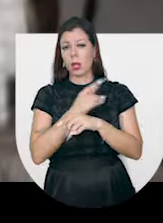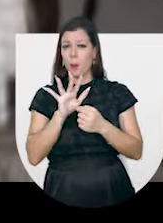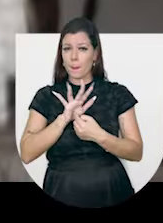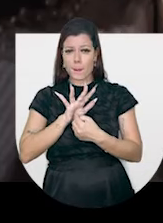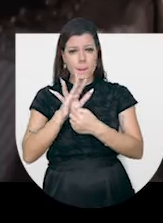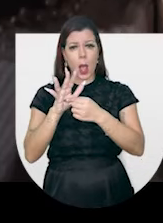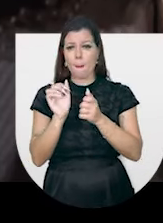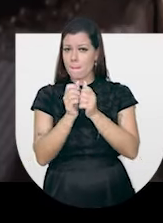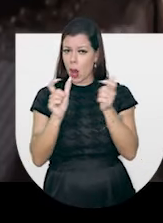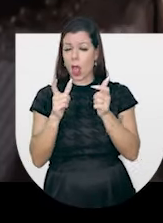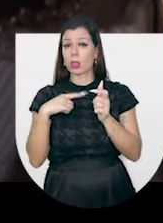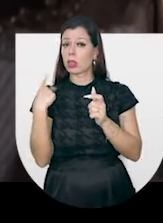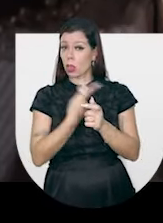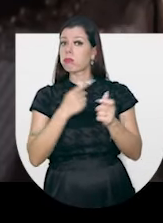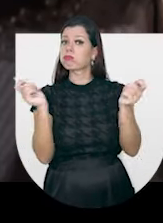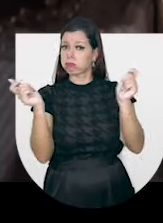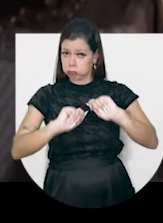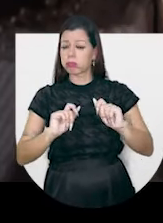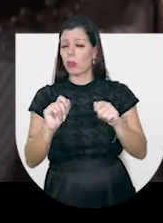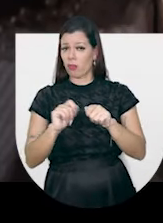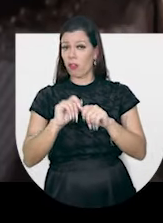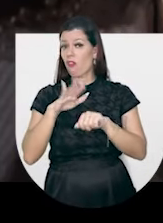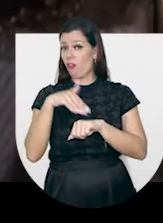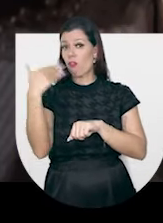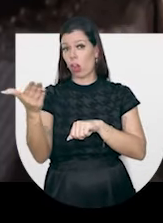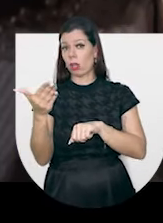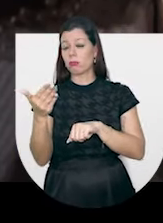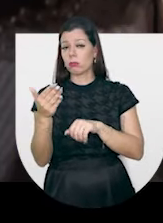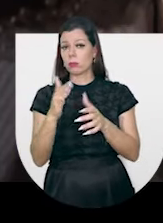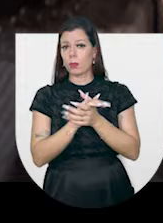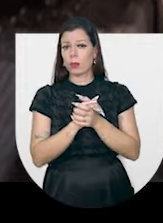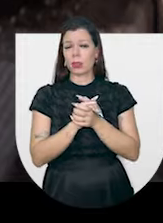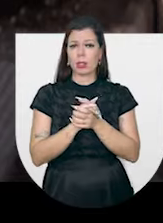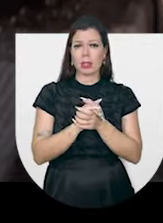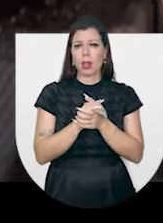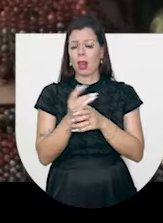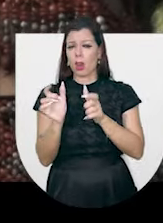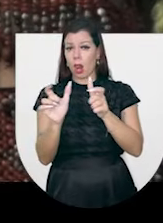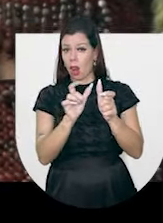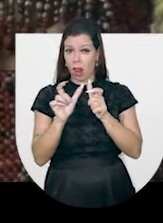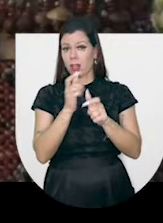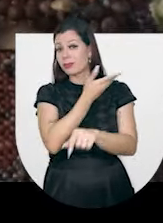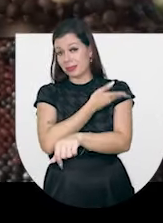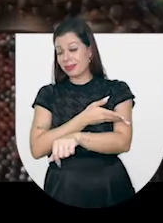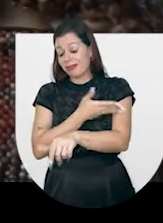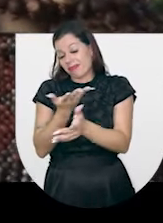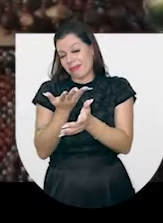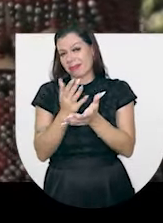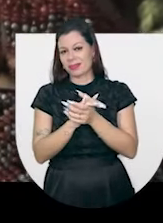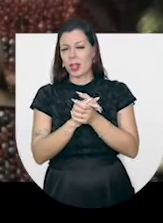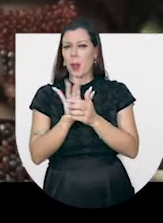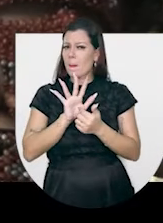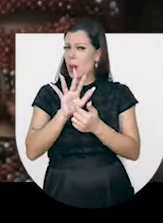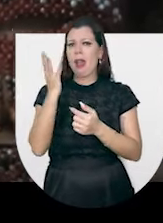gente. Mostrar cada vez mais que a gente é capaz de fazer o que a gente quer lá fora, lá na terra dos